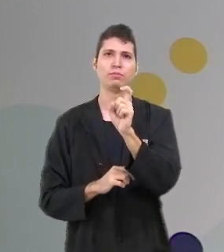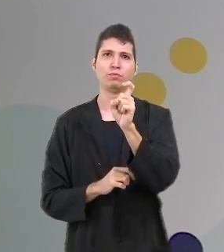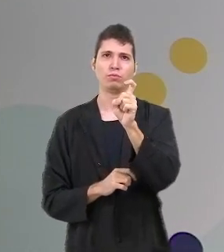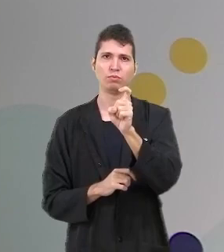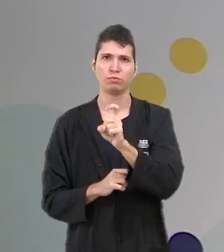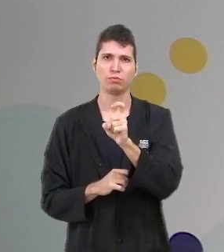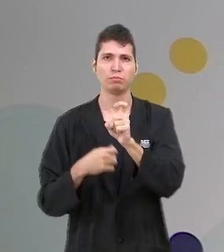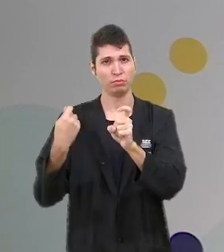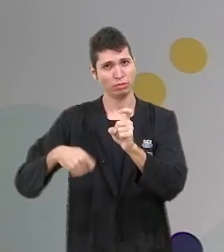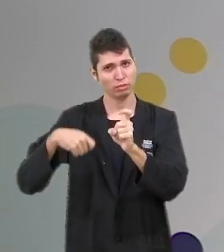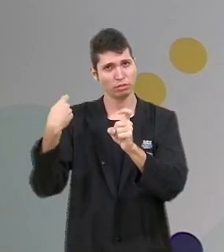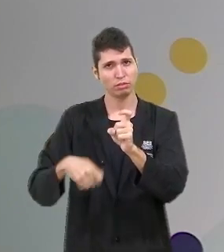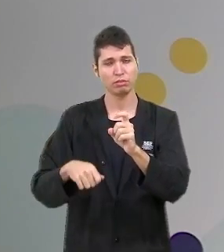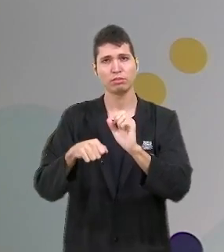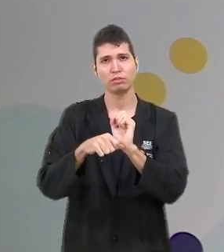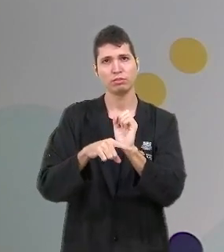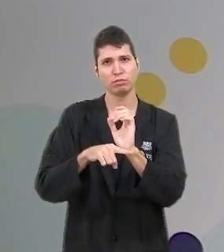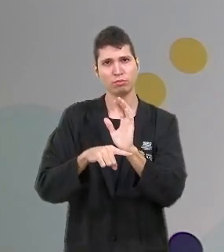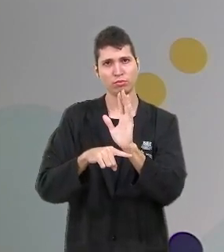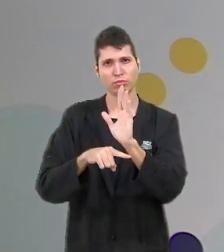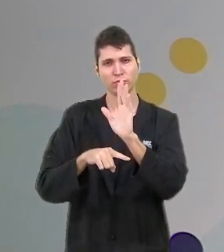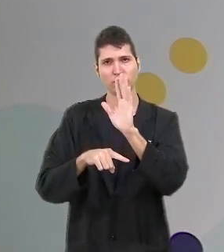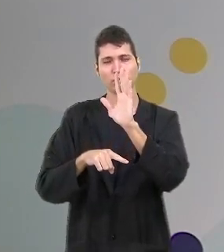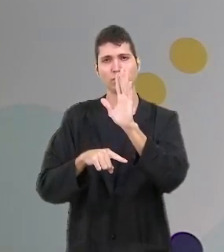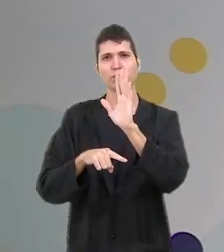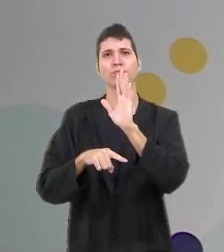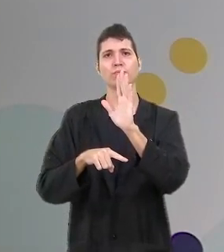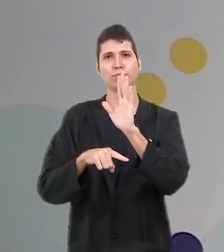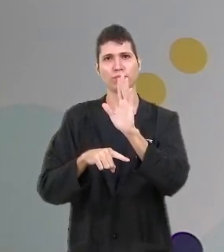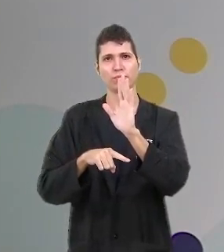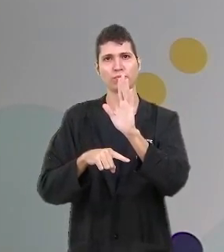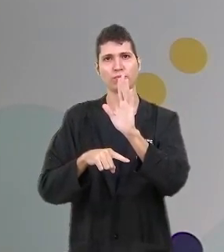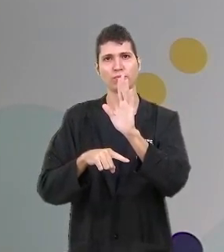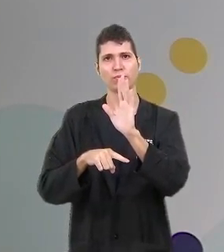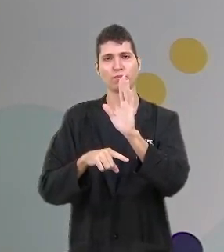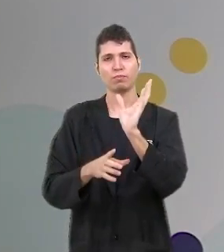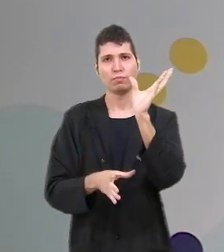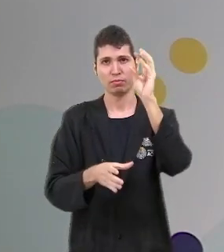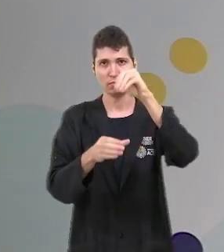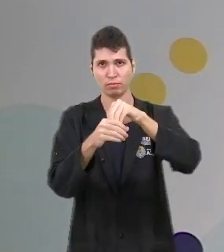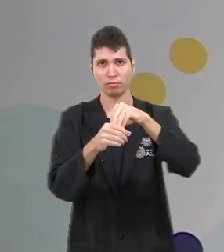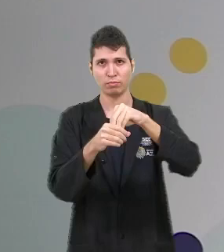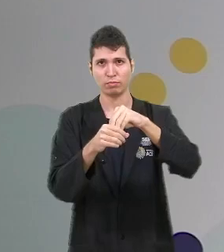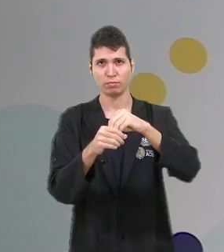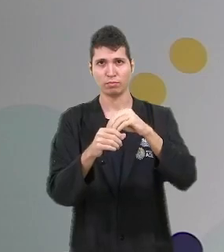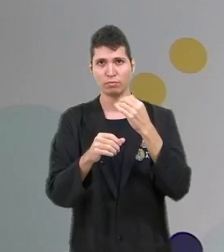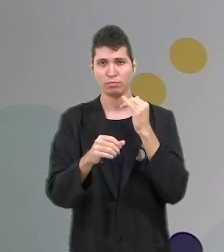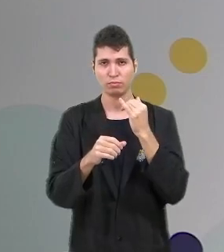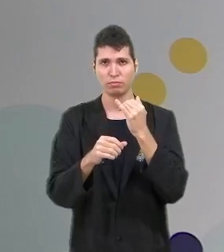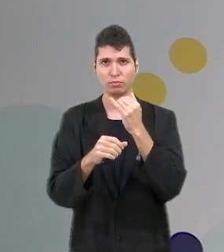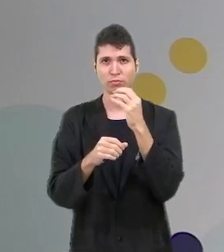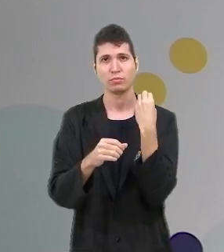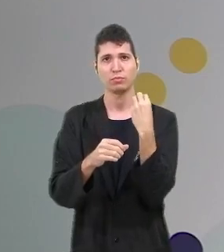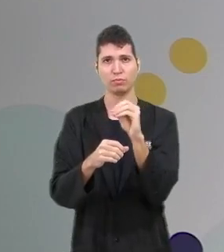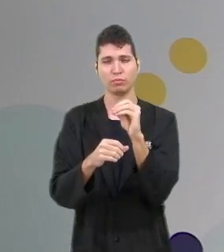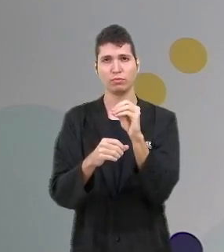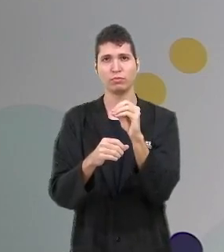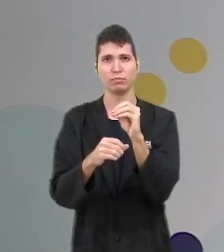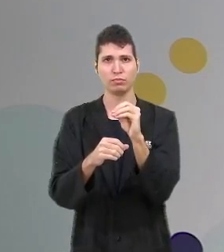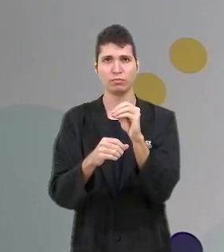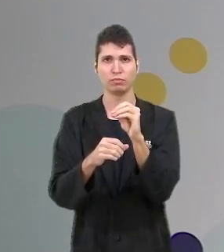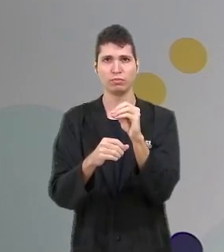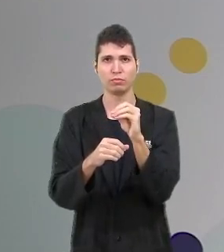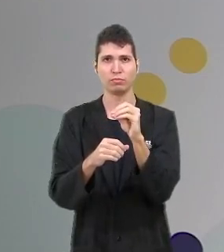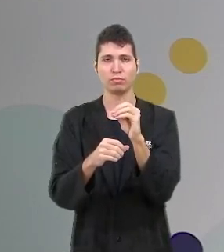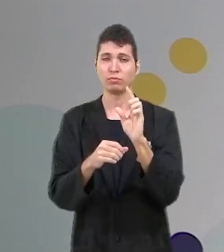estado gasoso, eu preciso aí colocar nesse elemento uma energia necessária. Depois